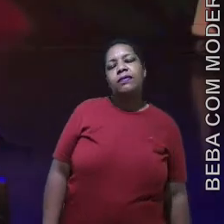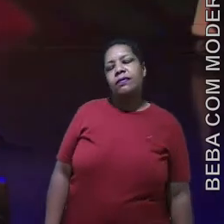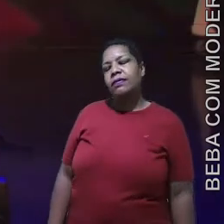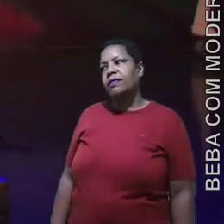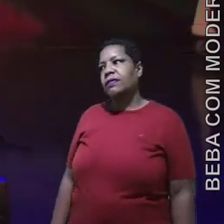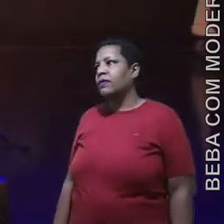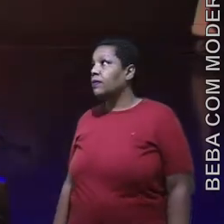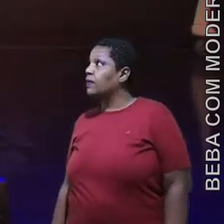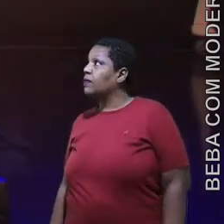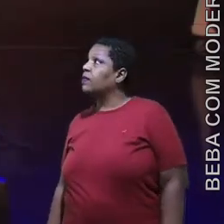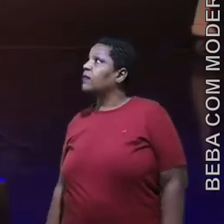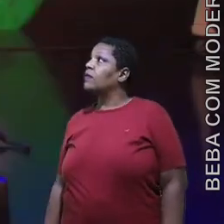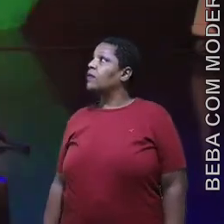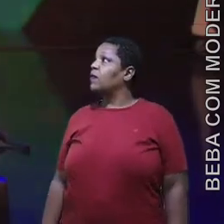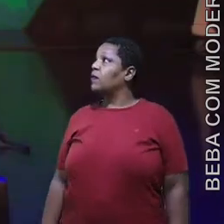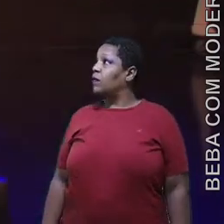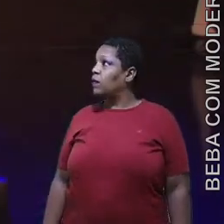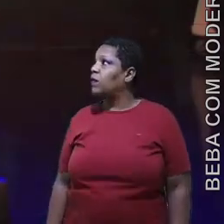e